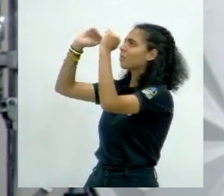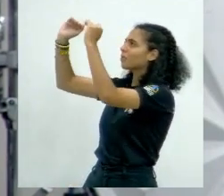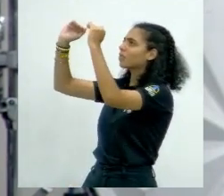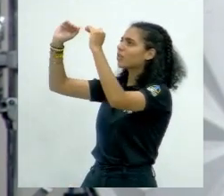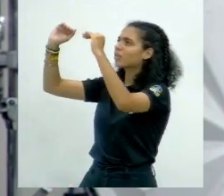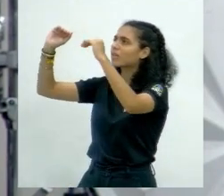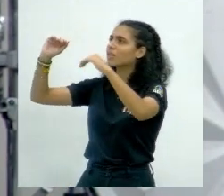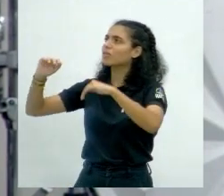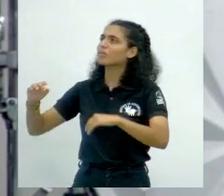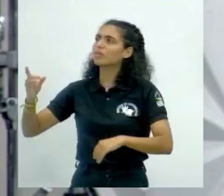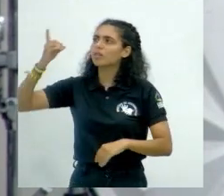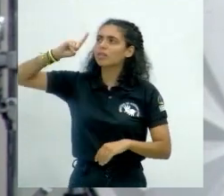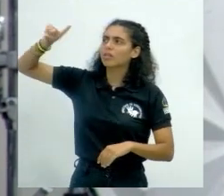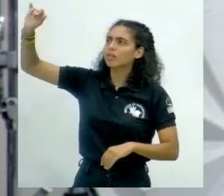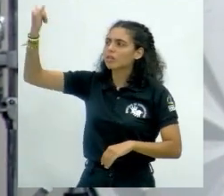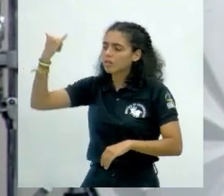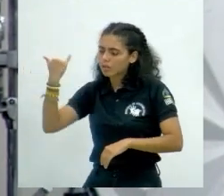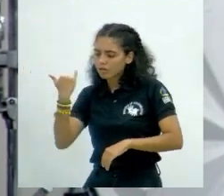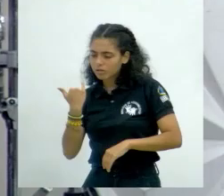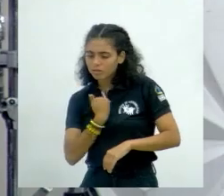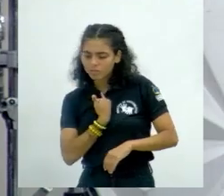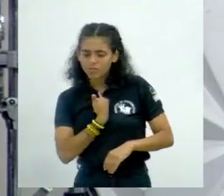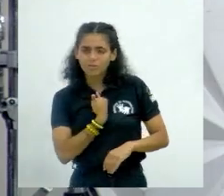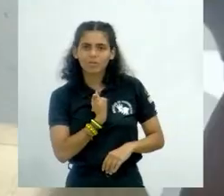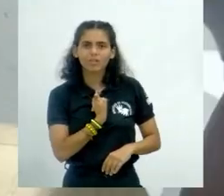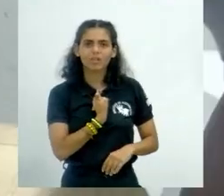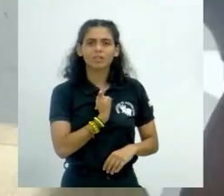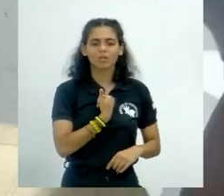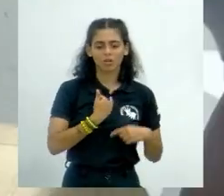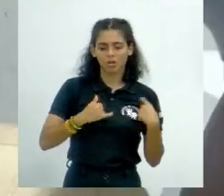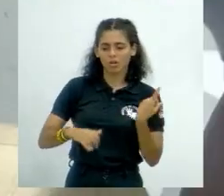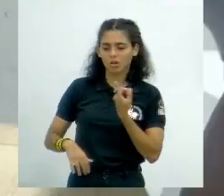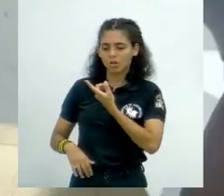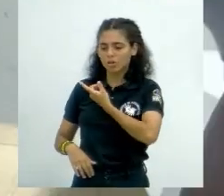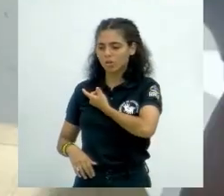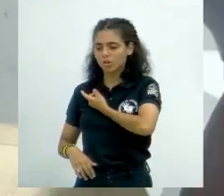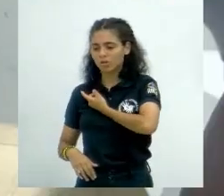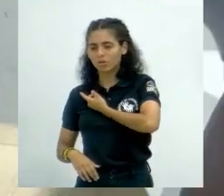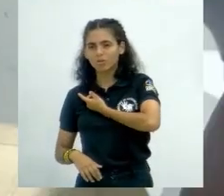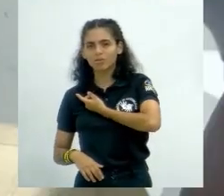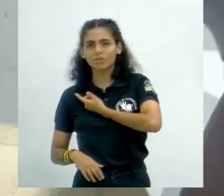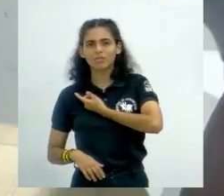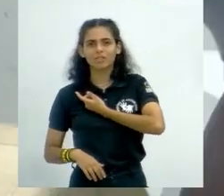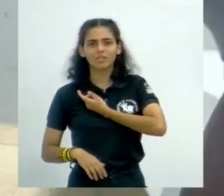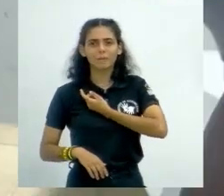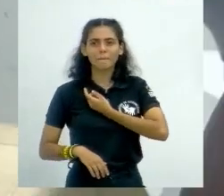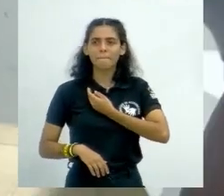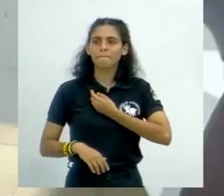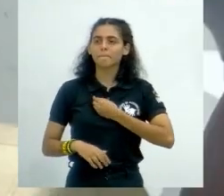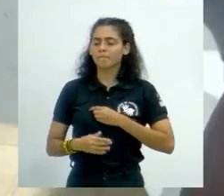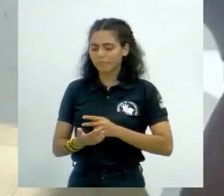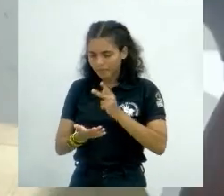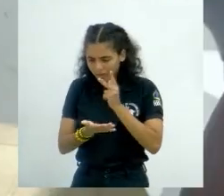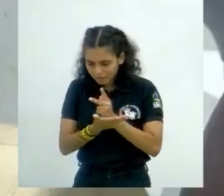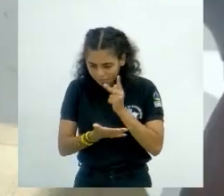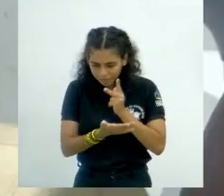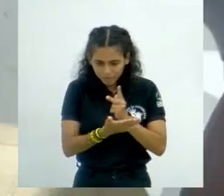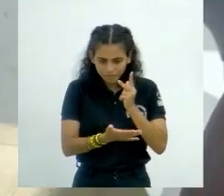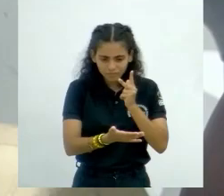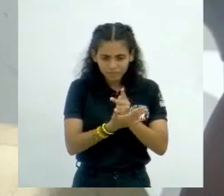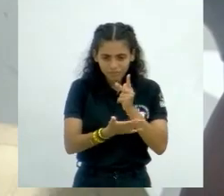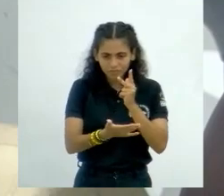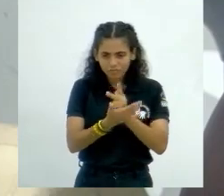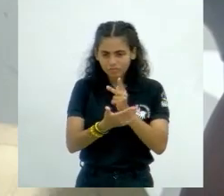alcança, é isso que a gente desenvolve. É prático, é para o nosso relacionamento, é para a nossa vida. É por isso que a gente precisa